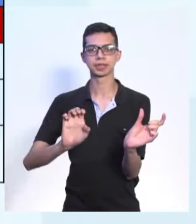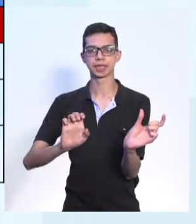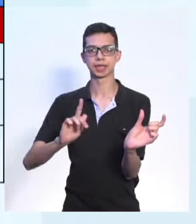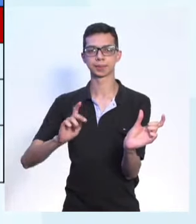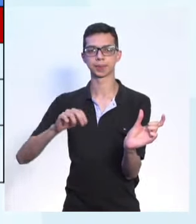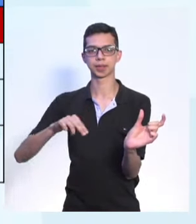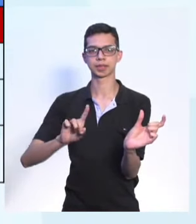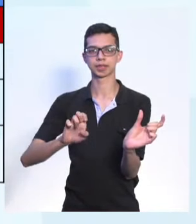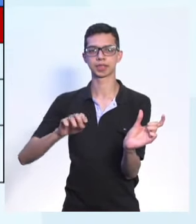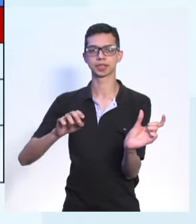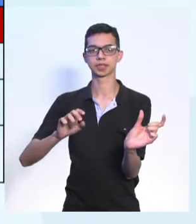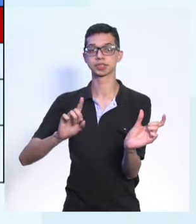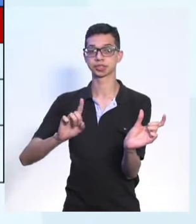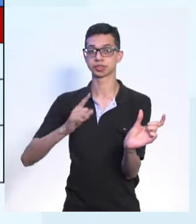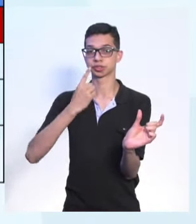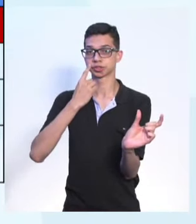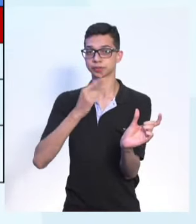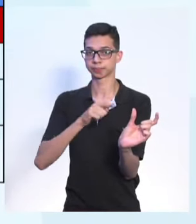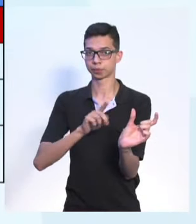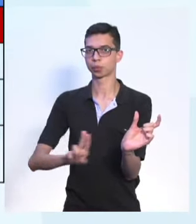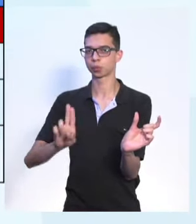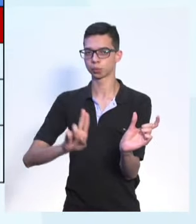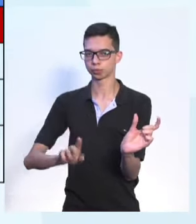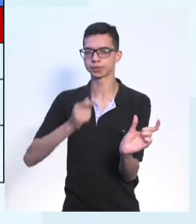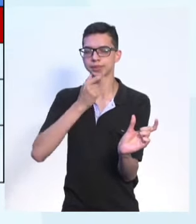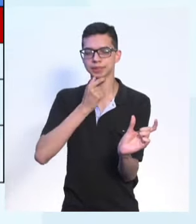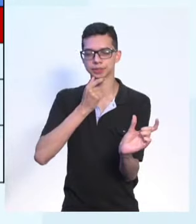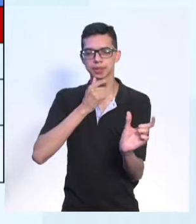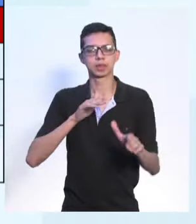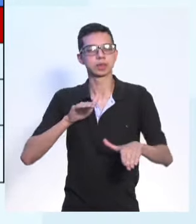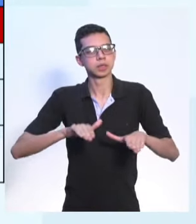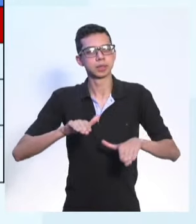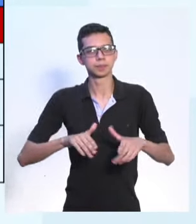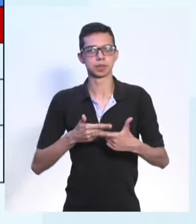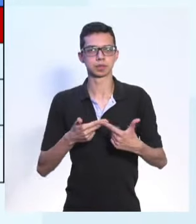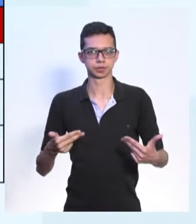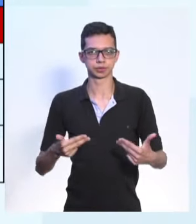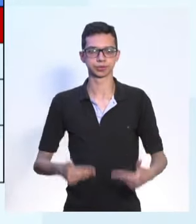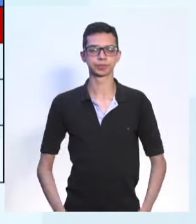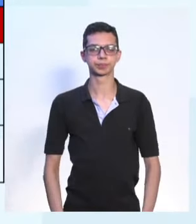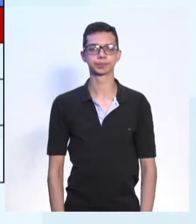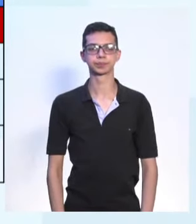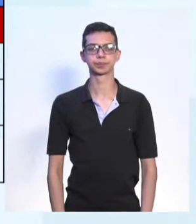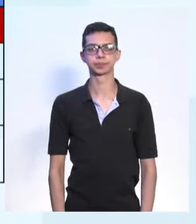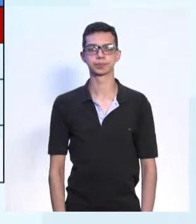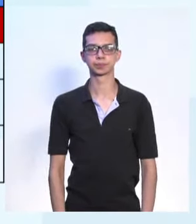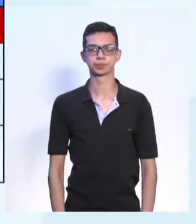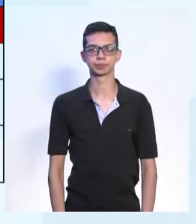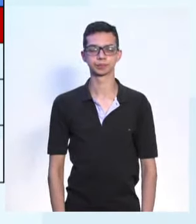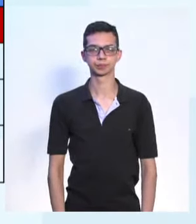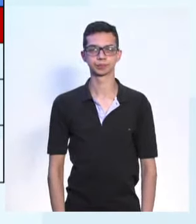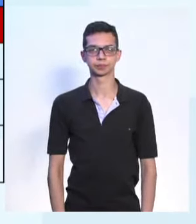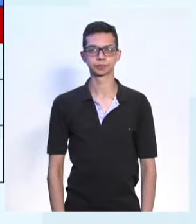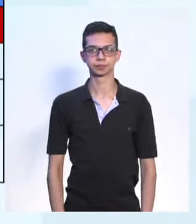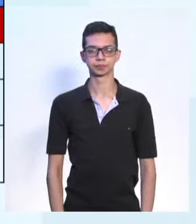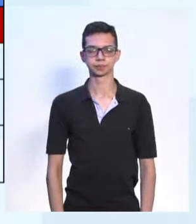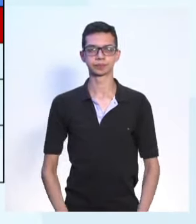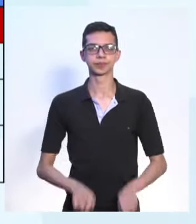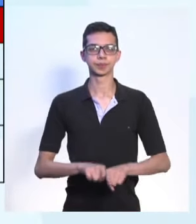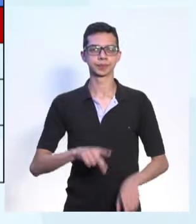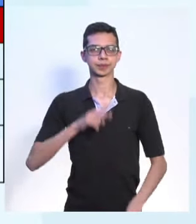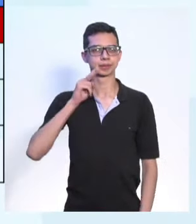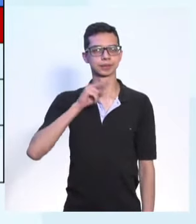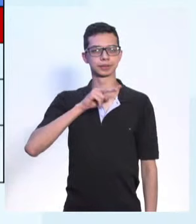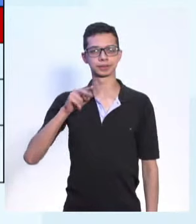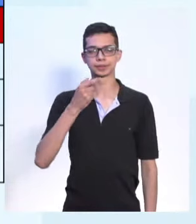weather. E wind, birds and bats can be killed by collisions with the turbine or turbine. Both pronunciations